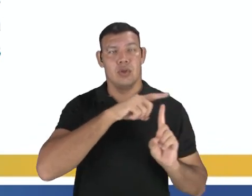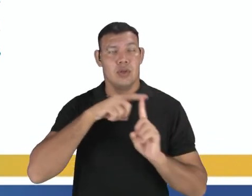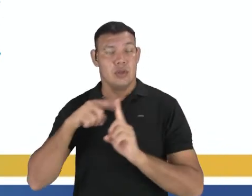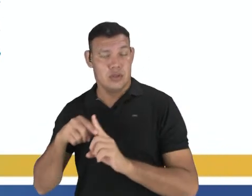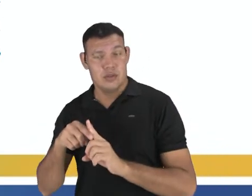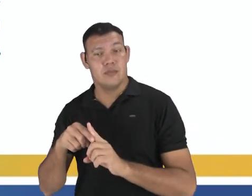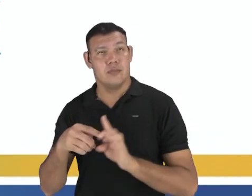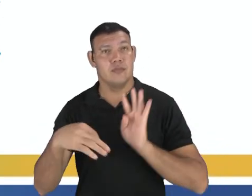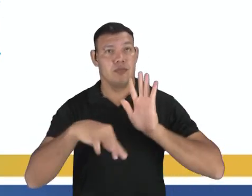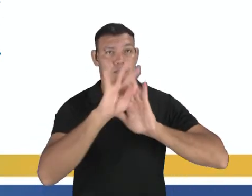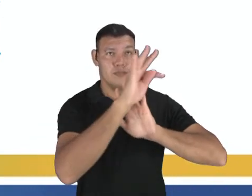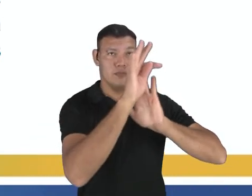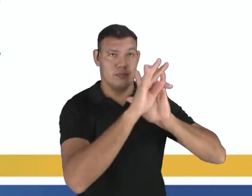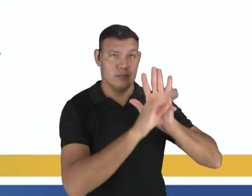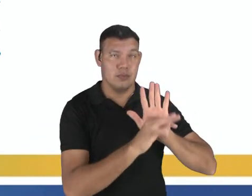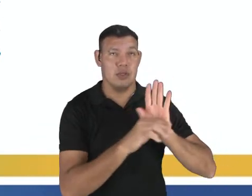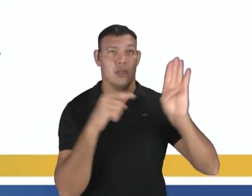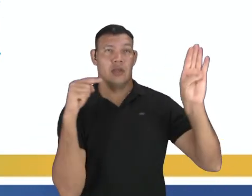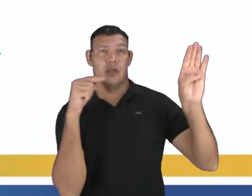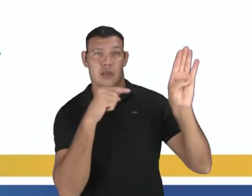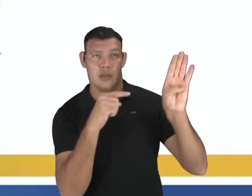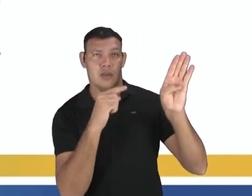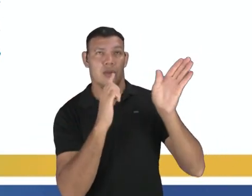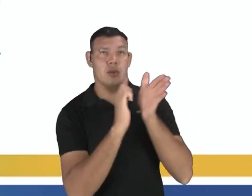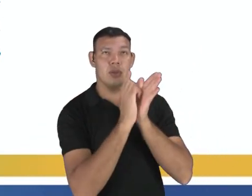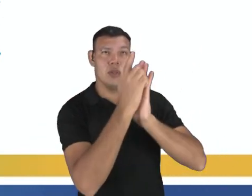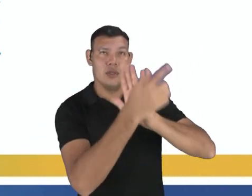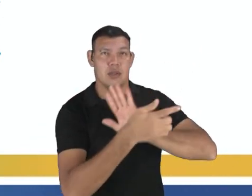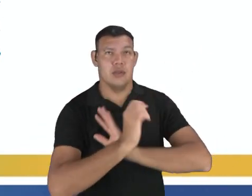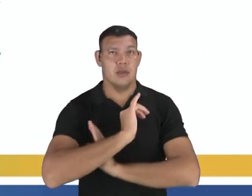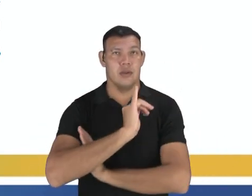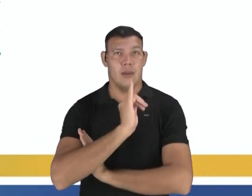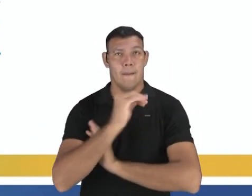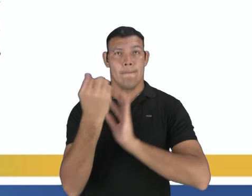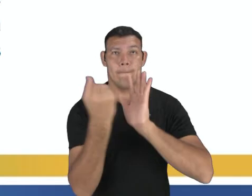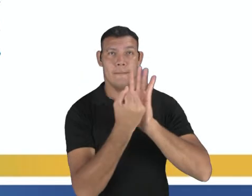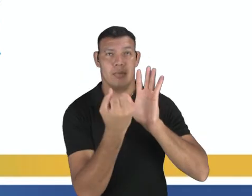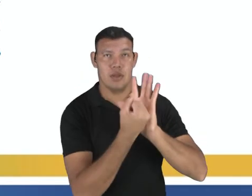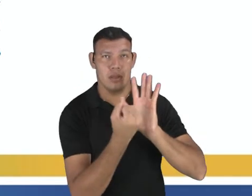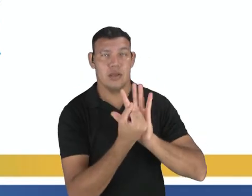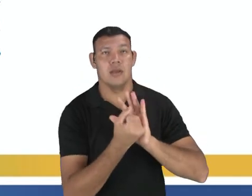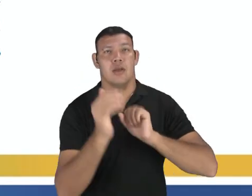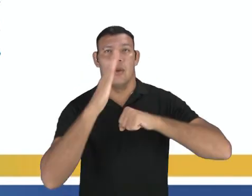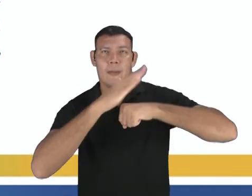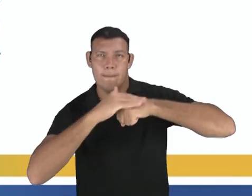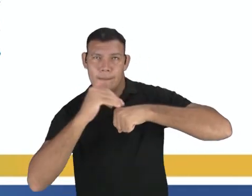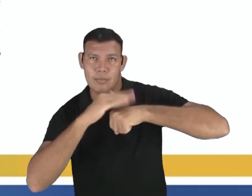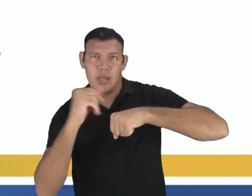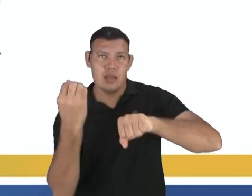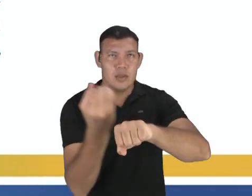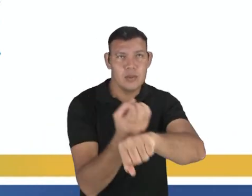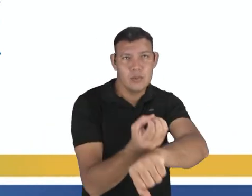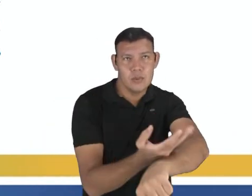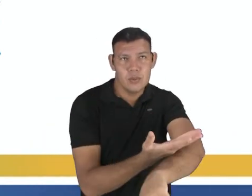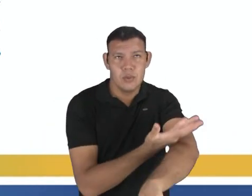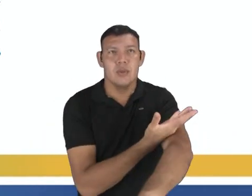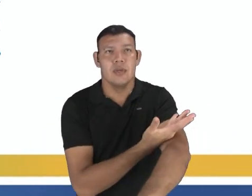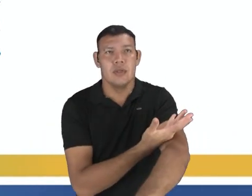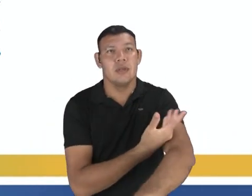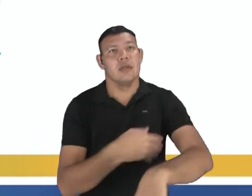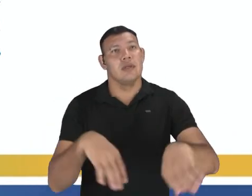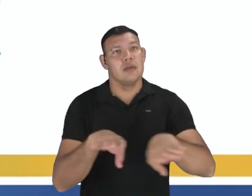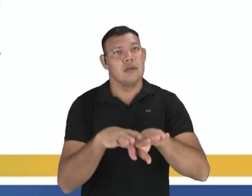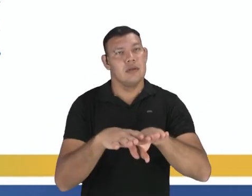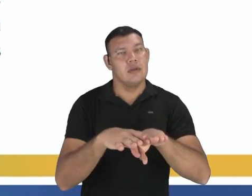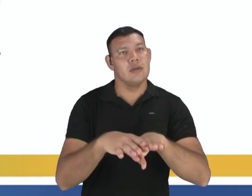gênero narrativo é marcado pela afetividade, pela emotividade do clima lírico, sempre relacionado ao íntimo e